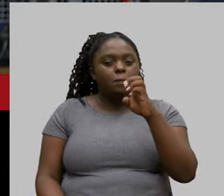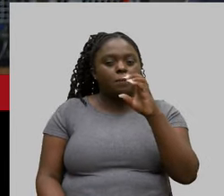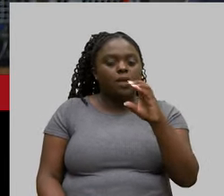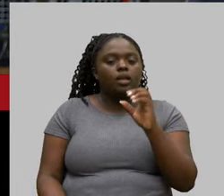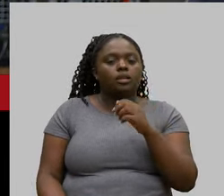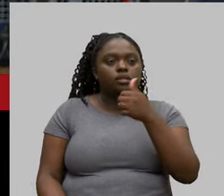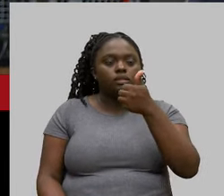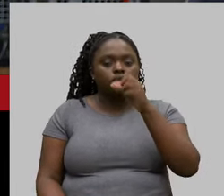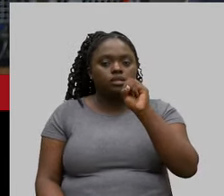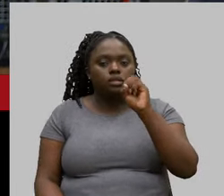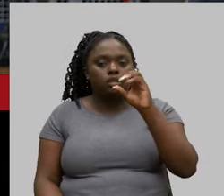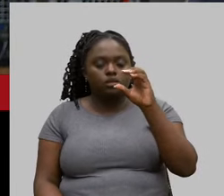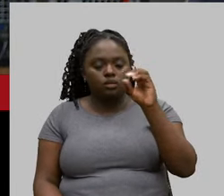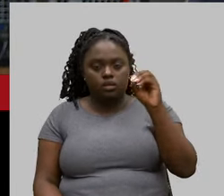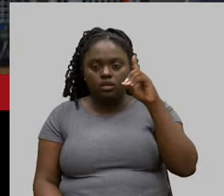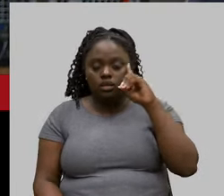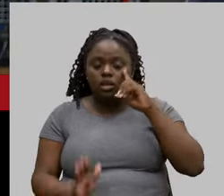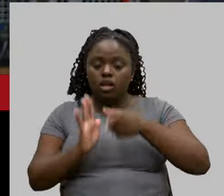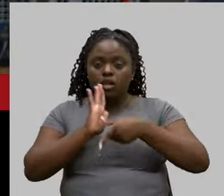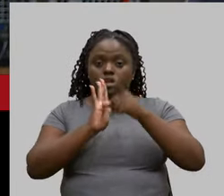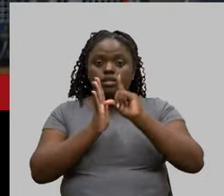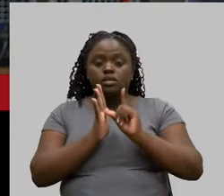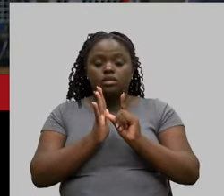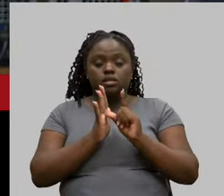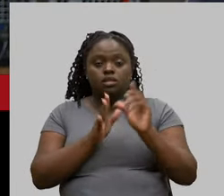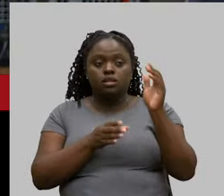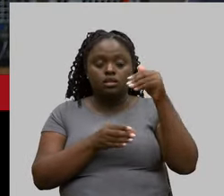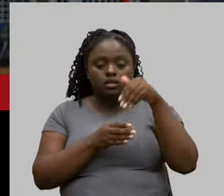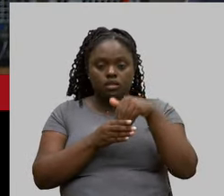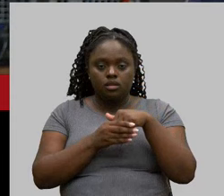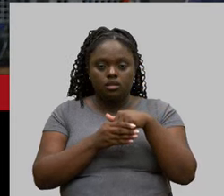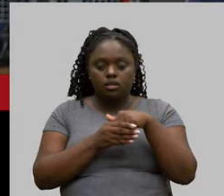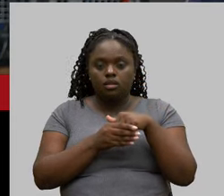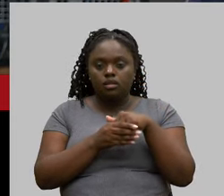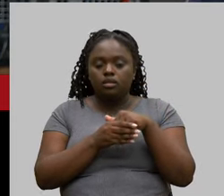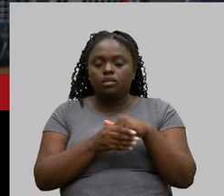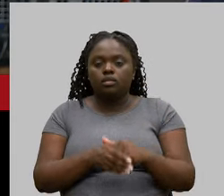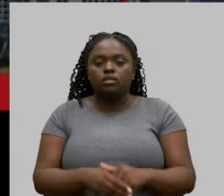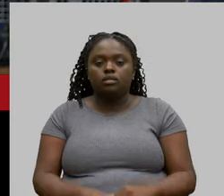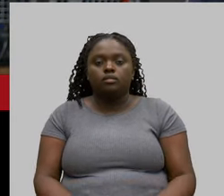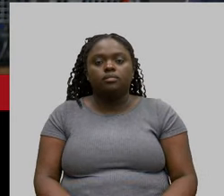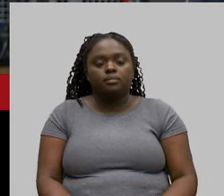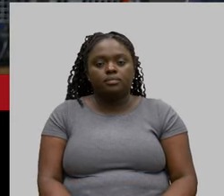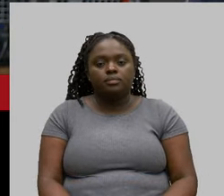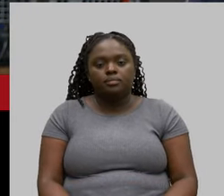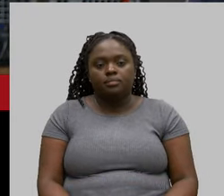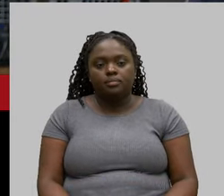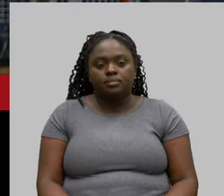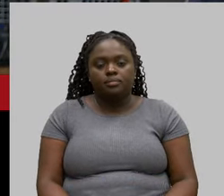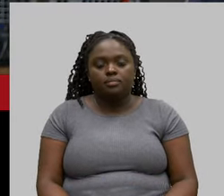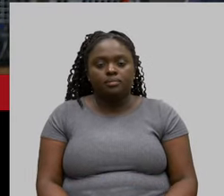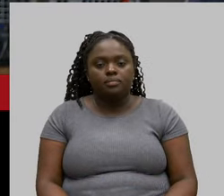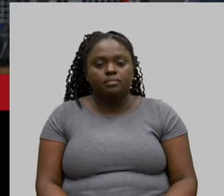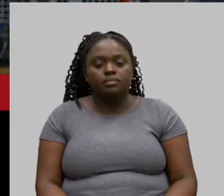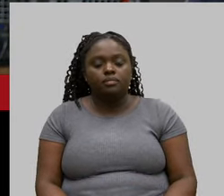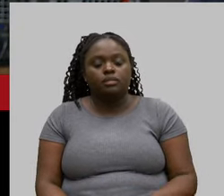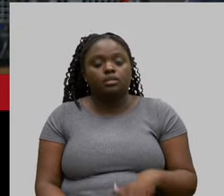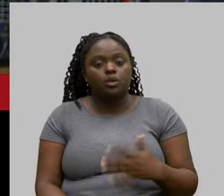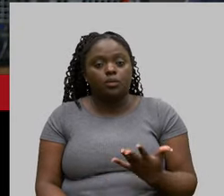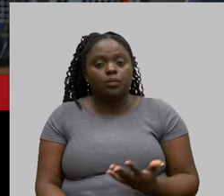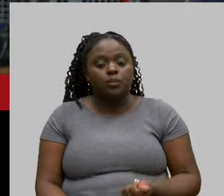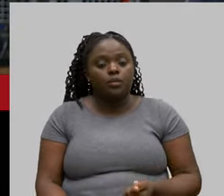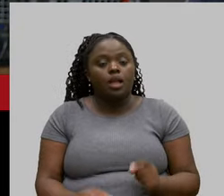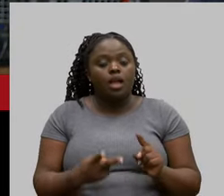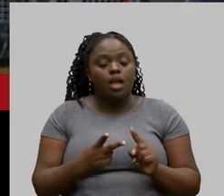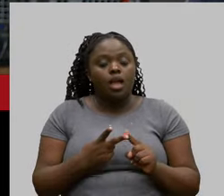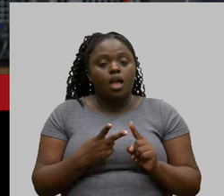eh vedado que ele faça essa revogação da da Norma 180 dias antes da eleição bom sobre a 155 que que eu tenho a